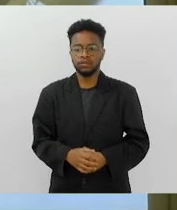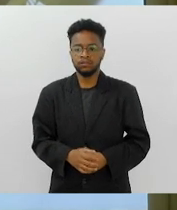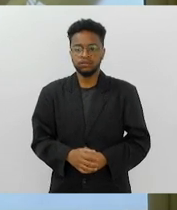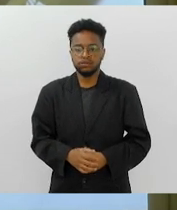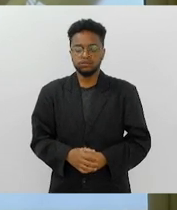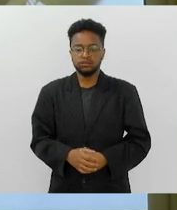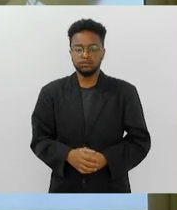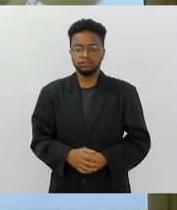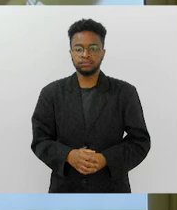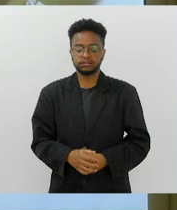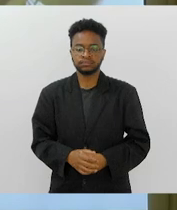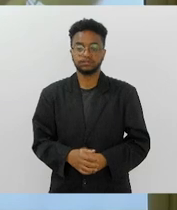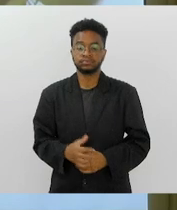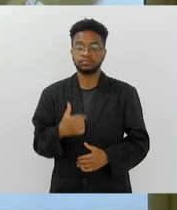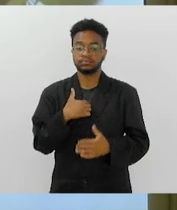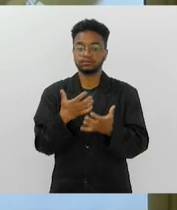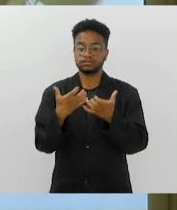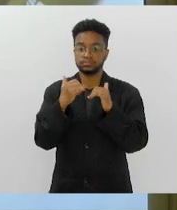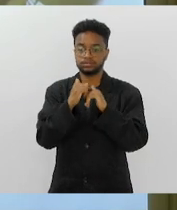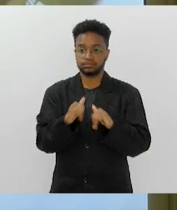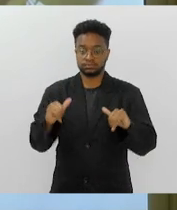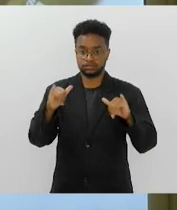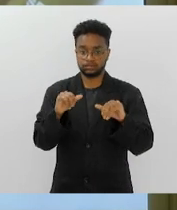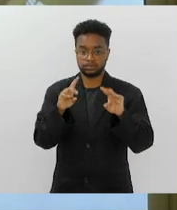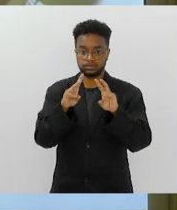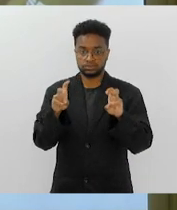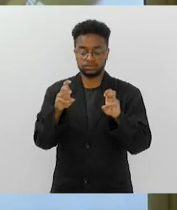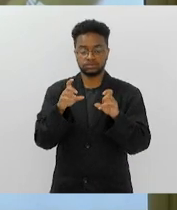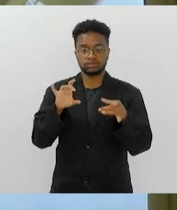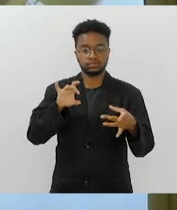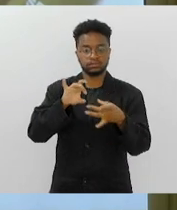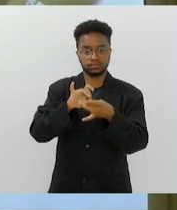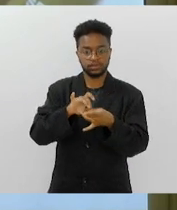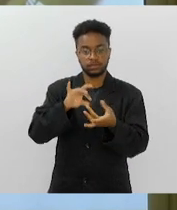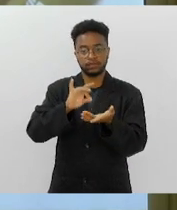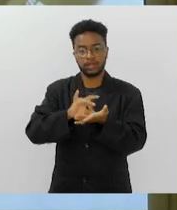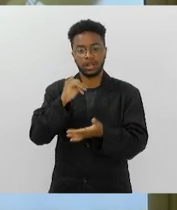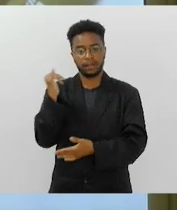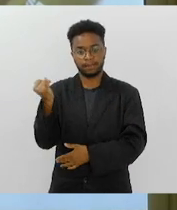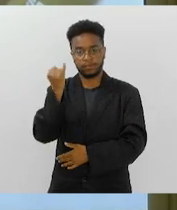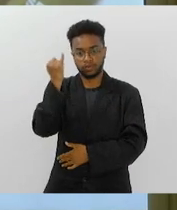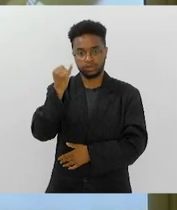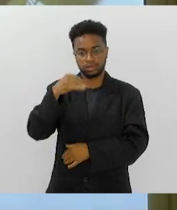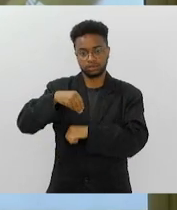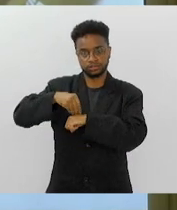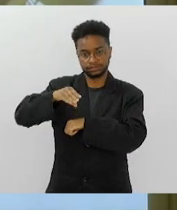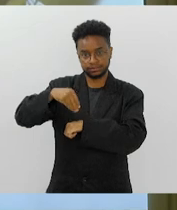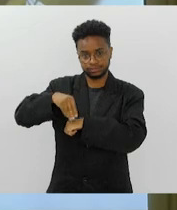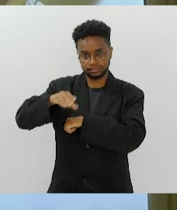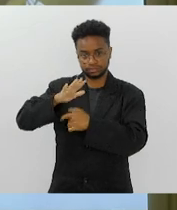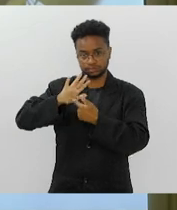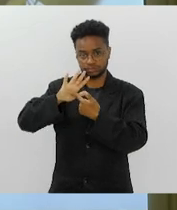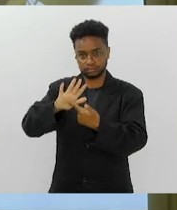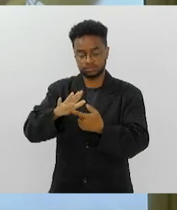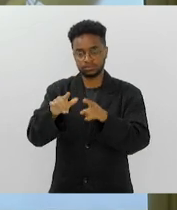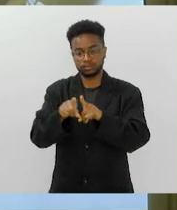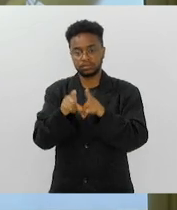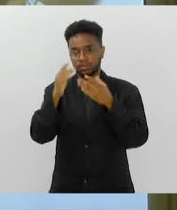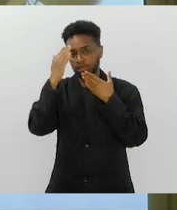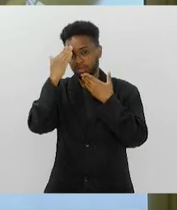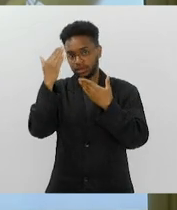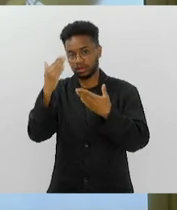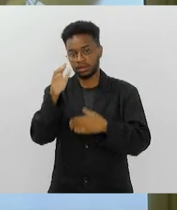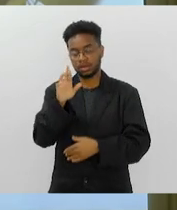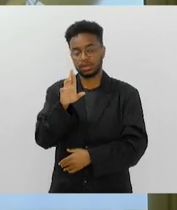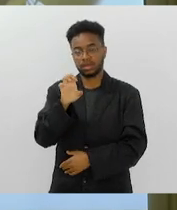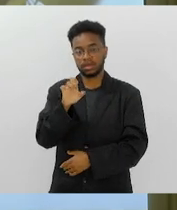eu quero dizer aqui, no âmbito da integração, que é muito importante ressaltar e agradecer aqui o doutor